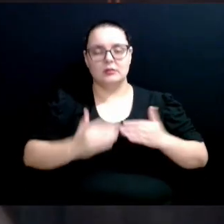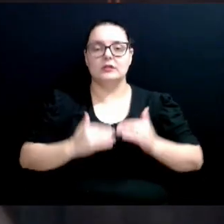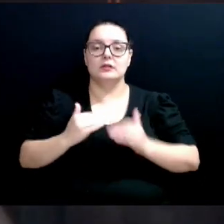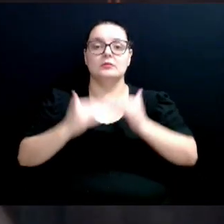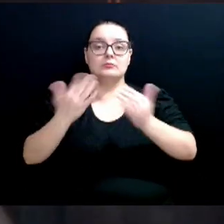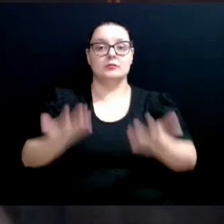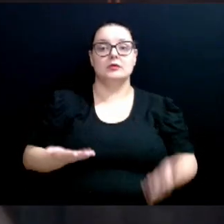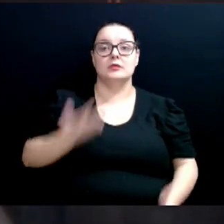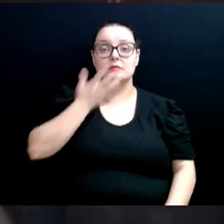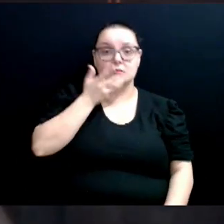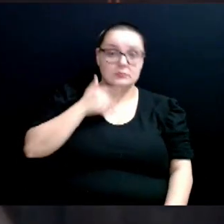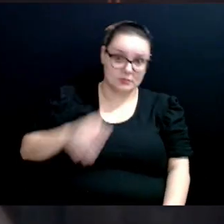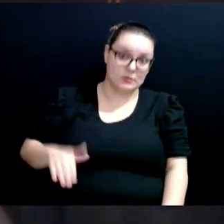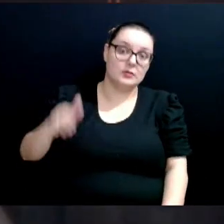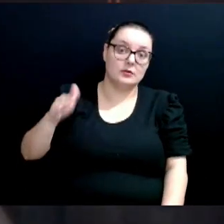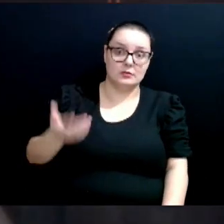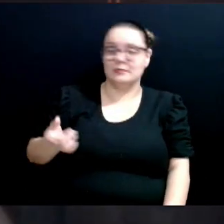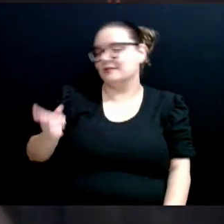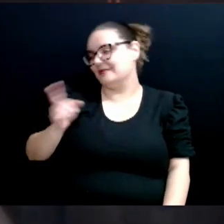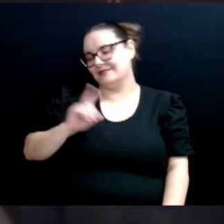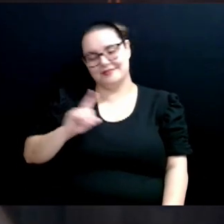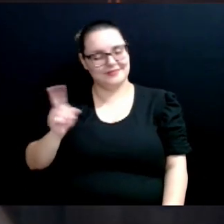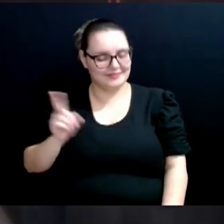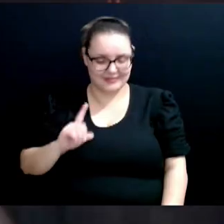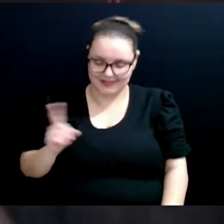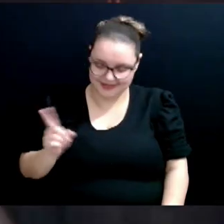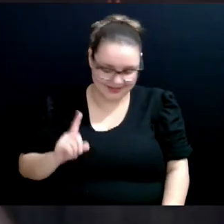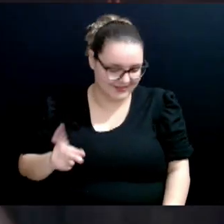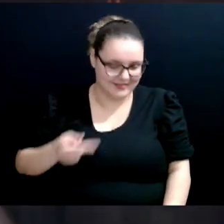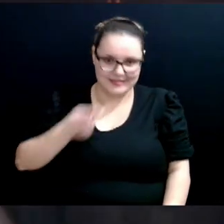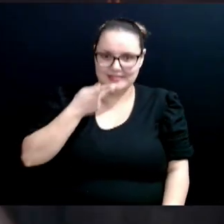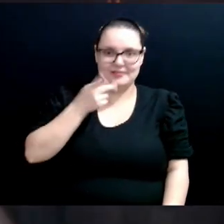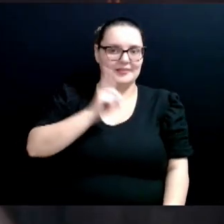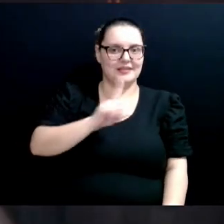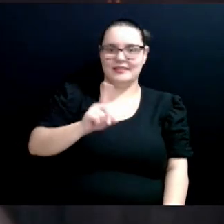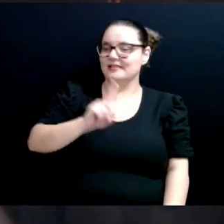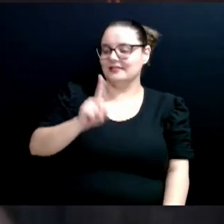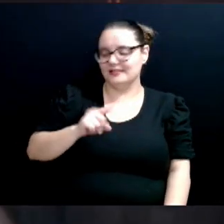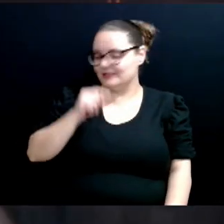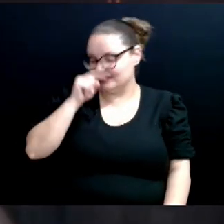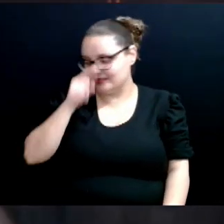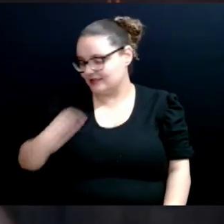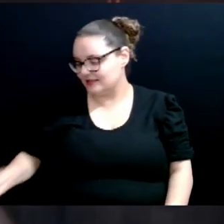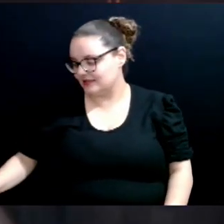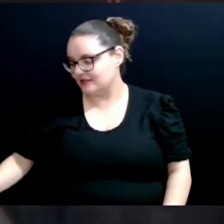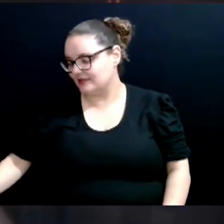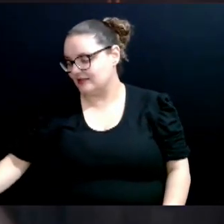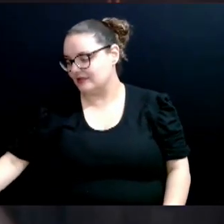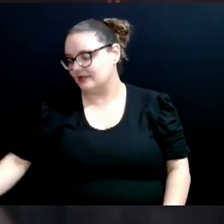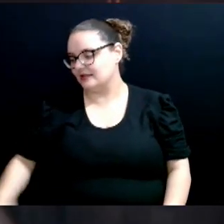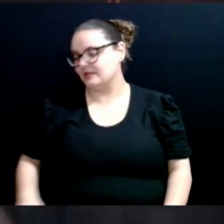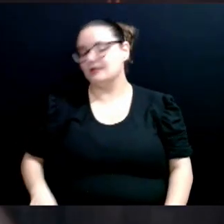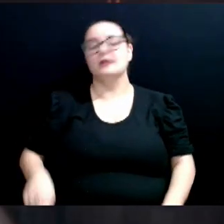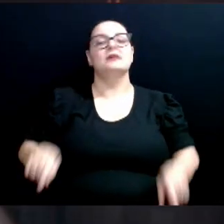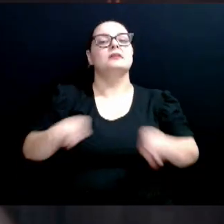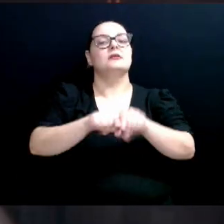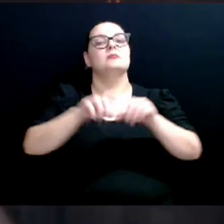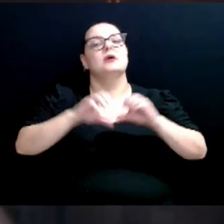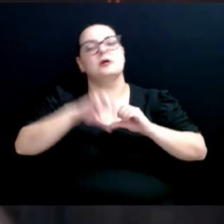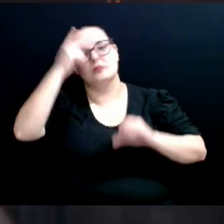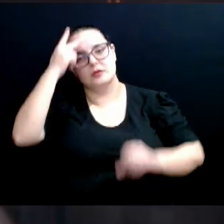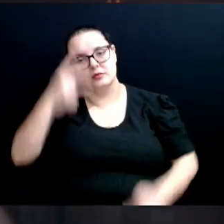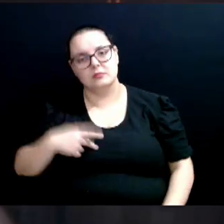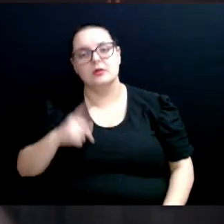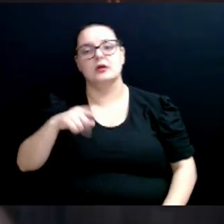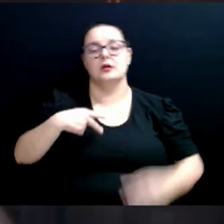infância, né? Não. Se você disser não, você não está sendo egoísta, né? Isso também é sobre amor próprio, também é sobre